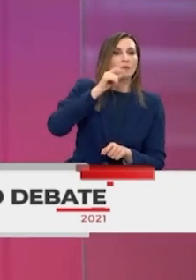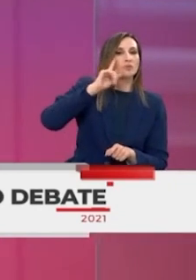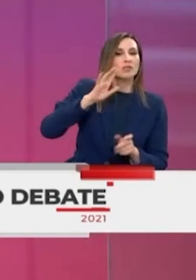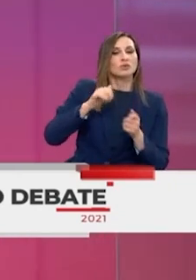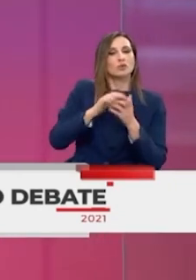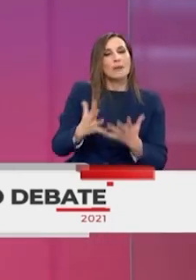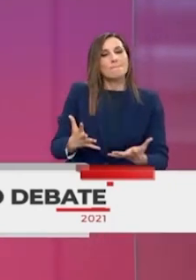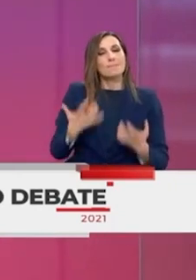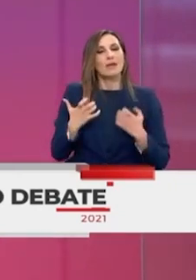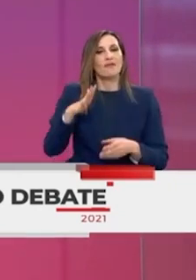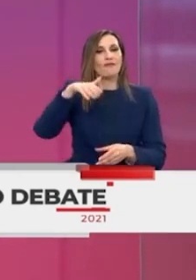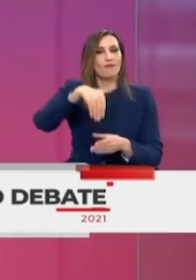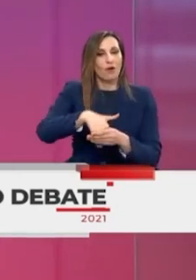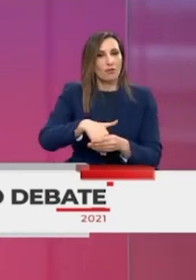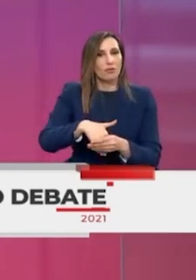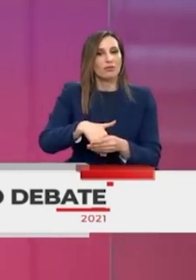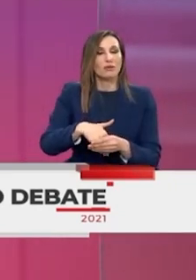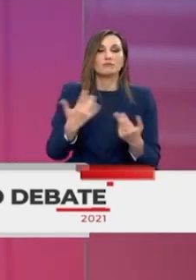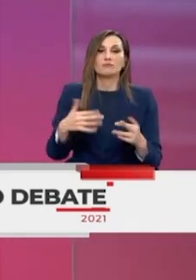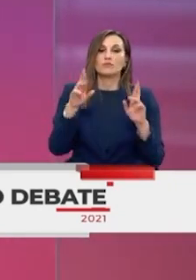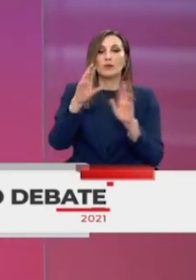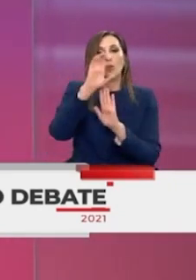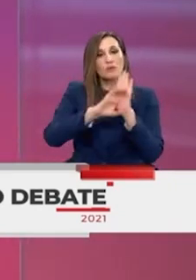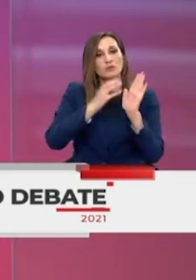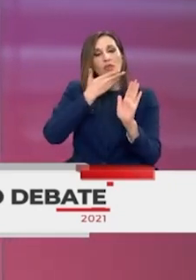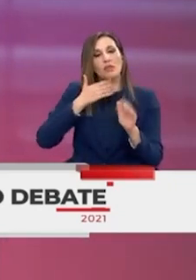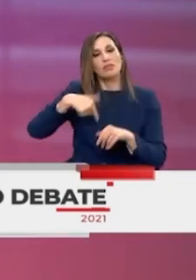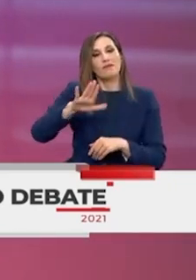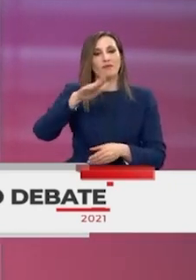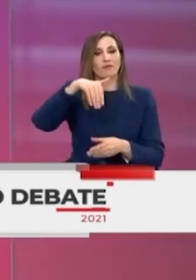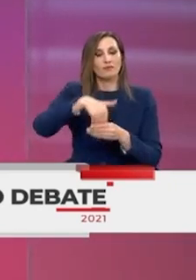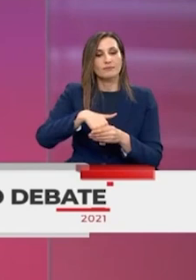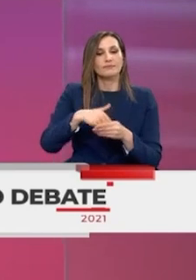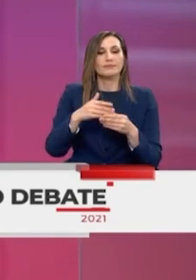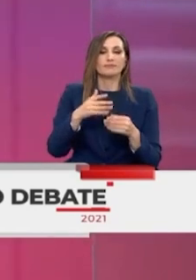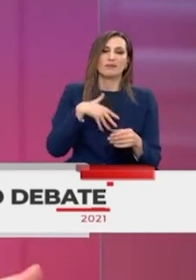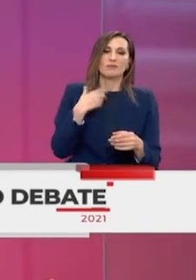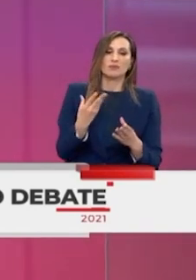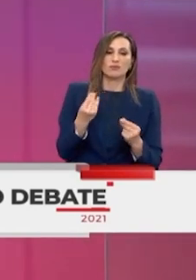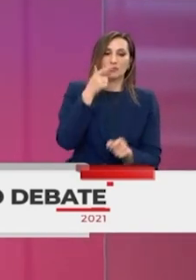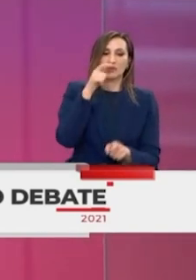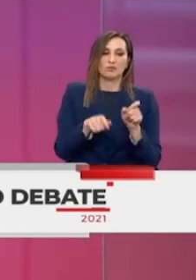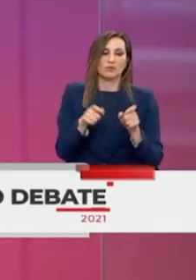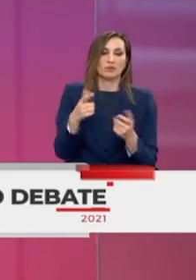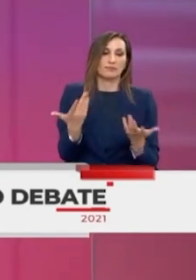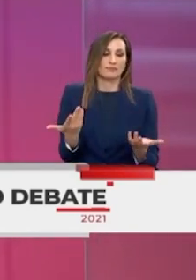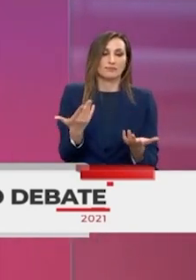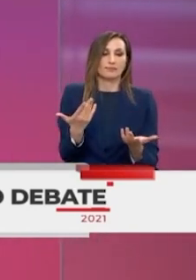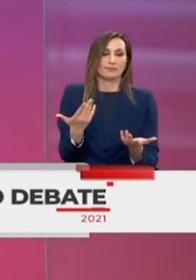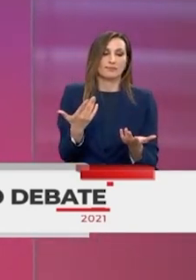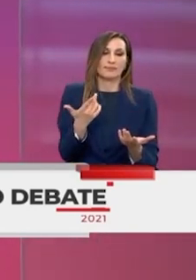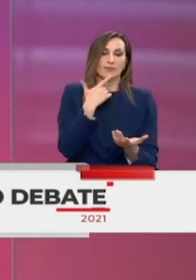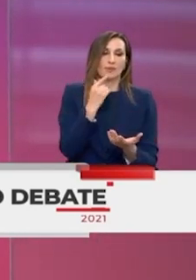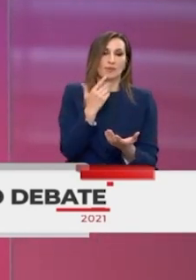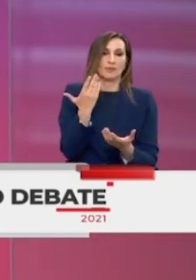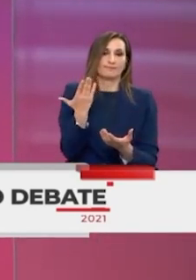nestas eleições. E espero que haja condições para que vão votar, e lamento que haja muita gente hoje que está até impedida de exercer o seu direito